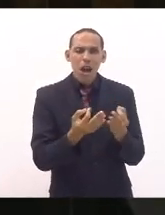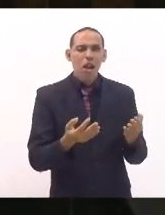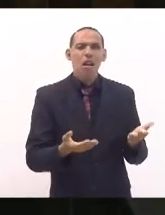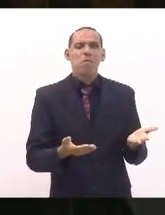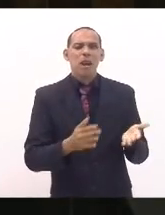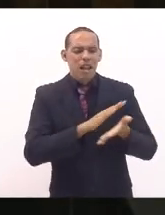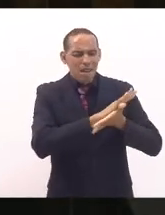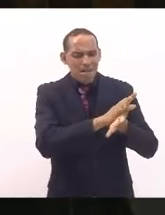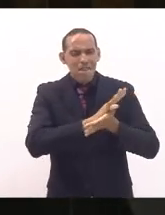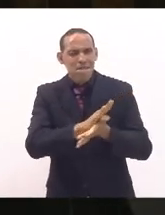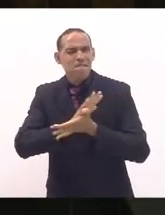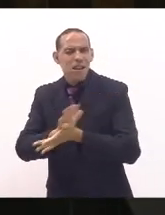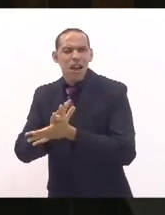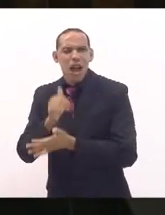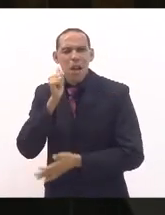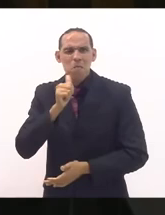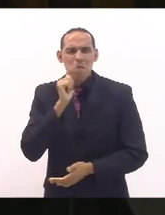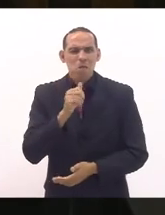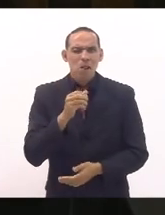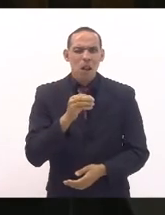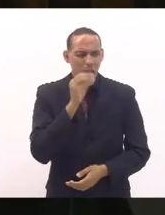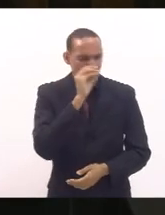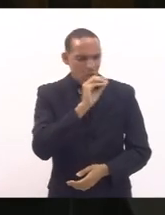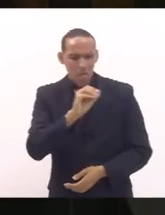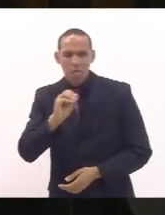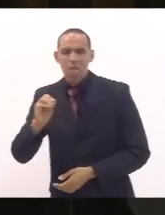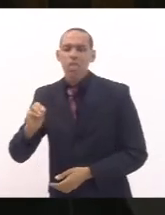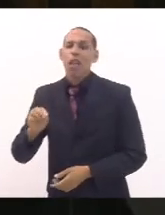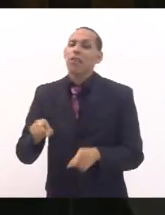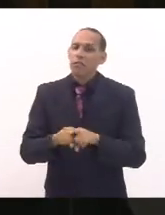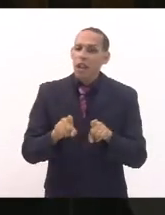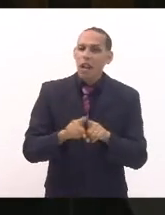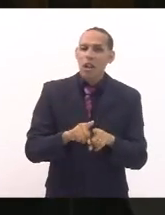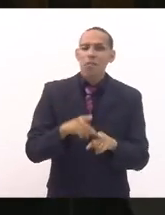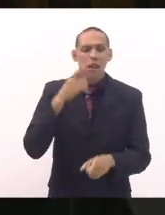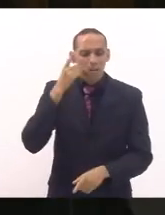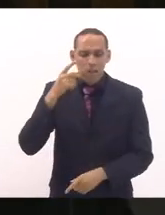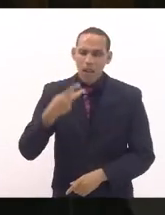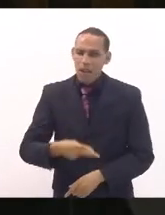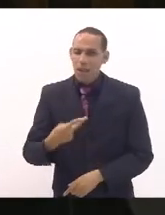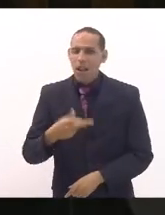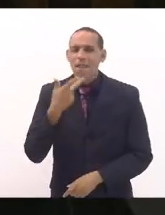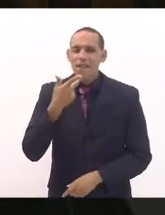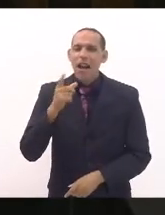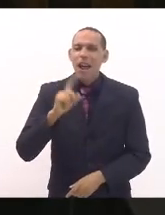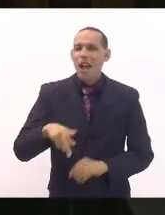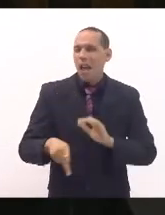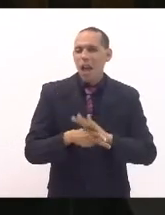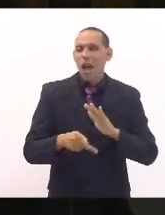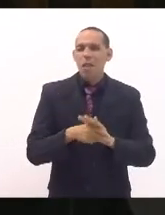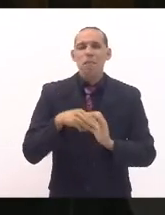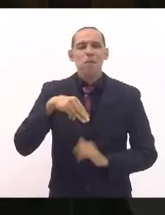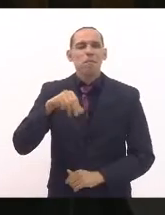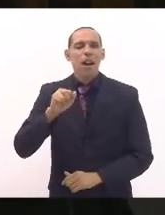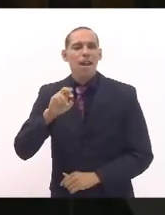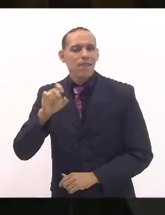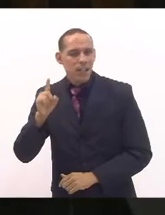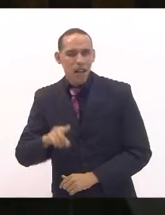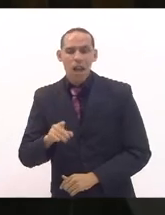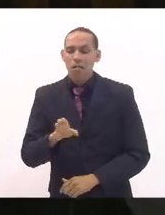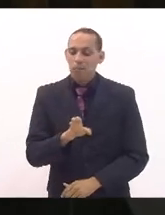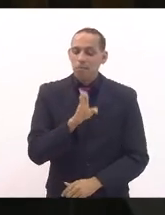mulheres, assim como outras deputadas dessa casa, uma delas, inclusive, que se diz cria da maré, se